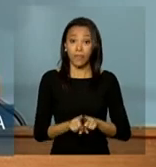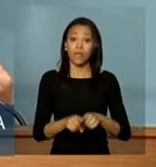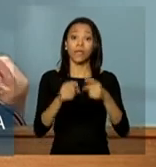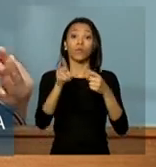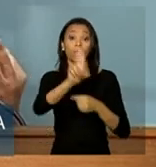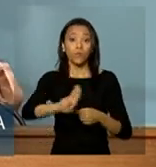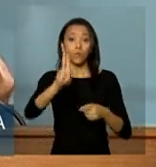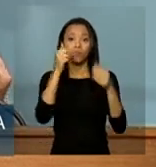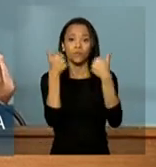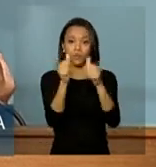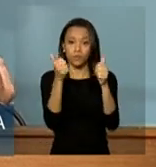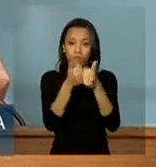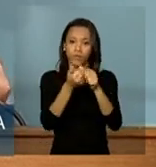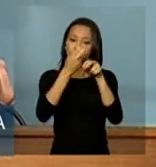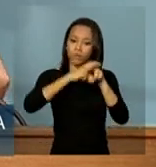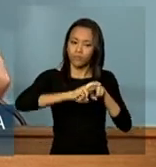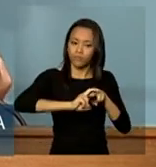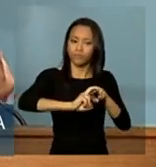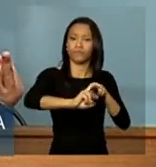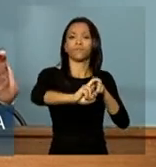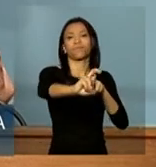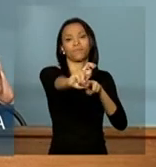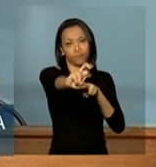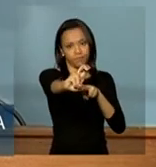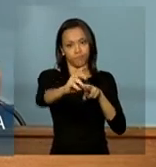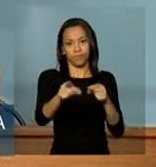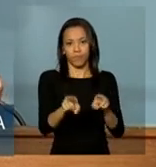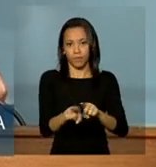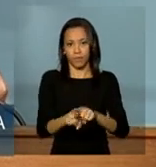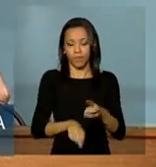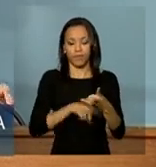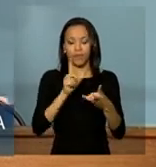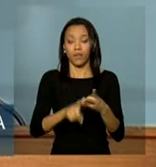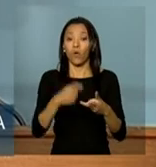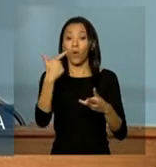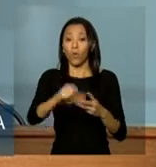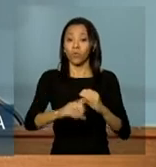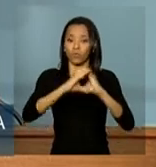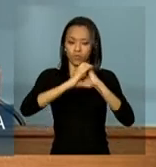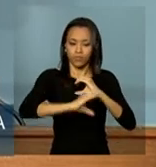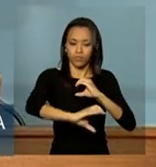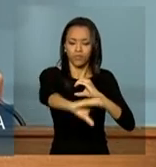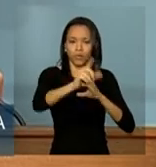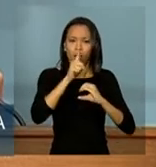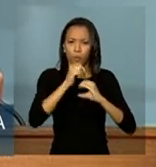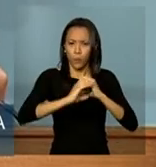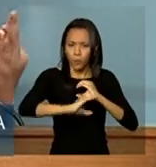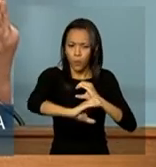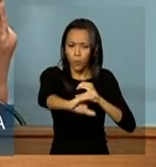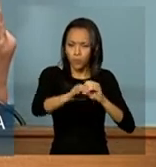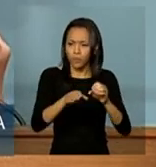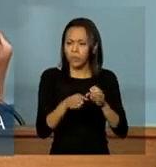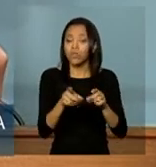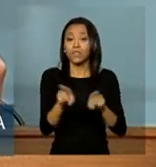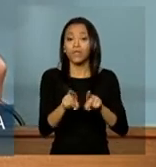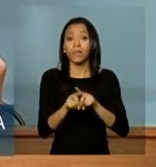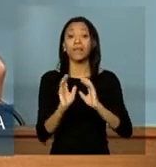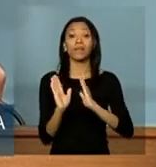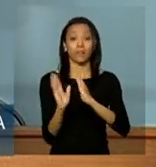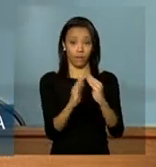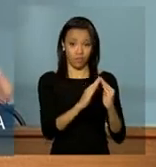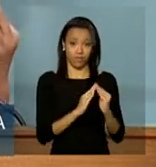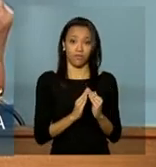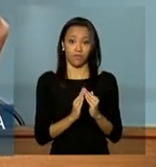transporte coletivo de massas, portanto, saneamento e habitação, essas